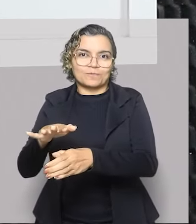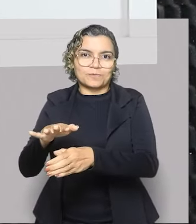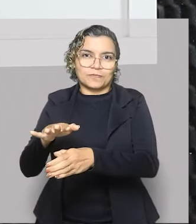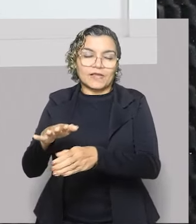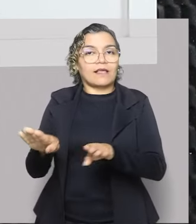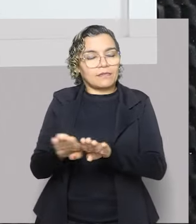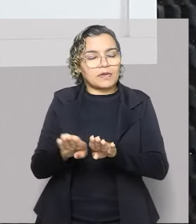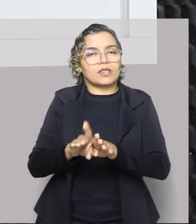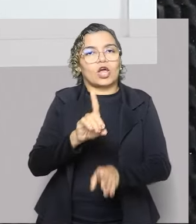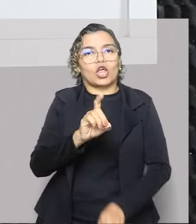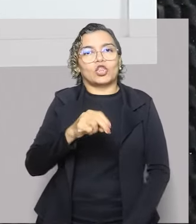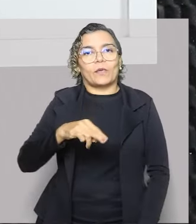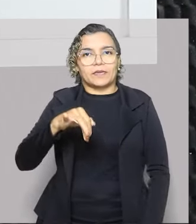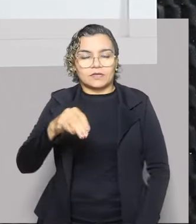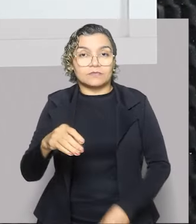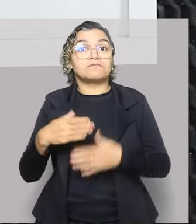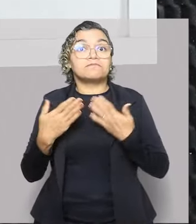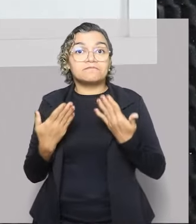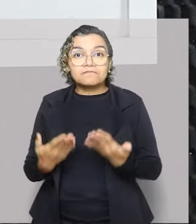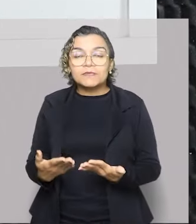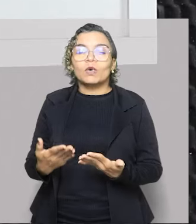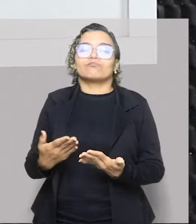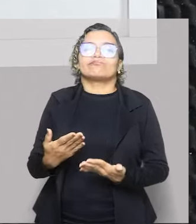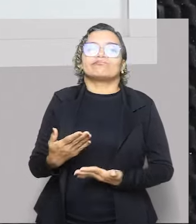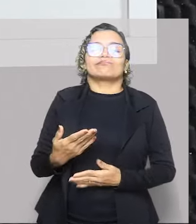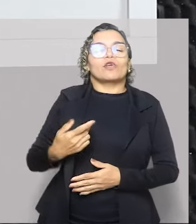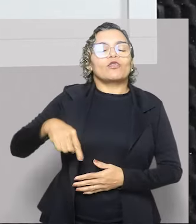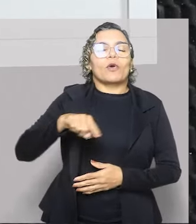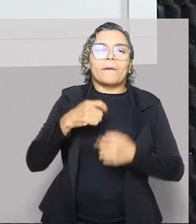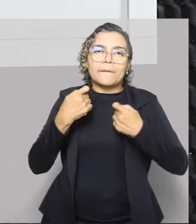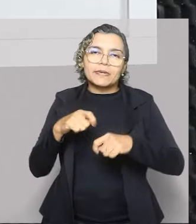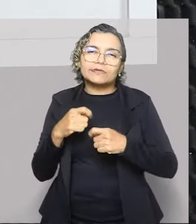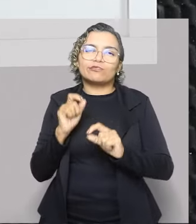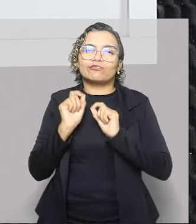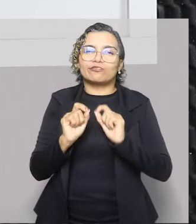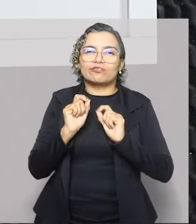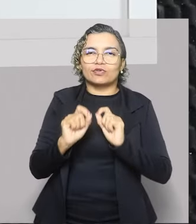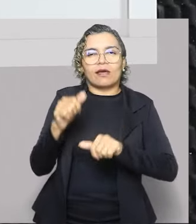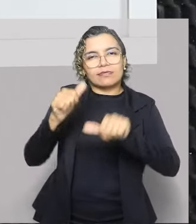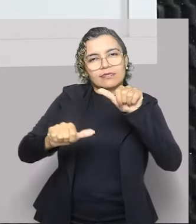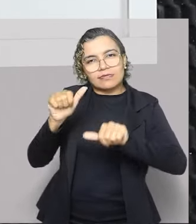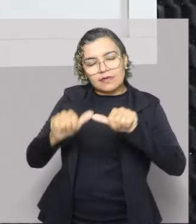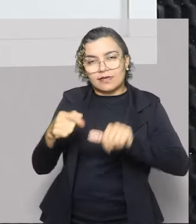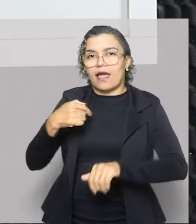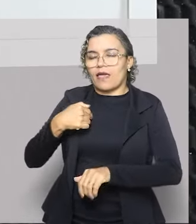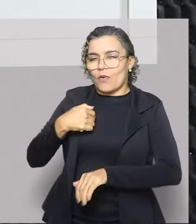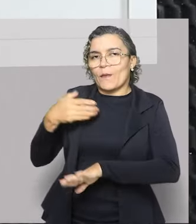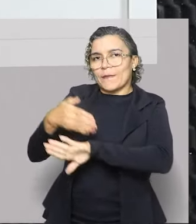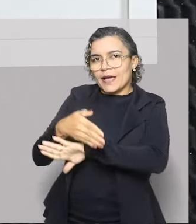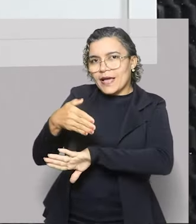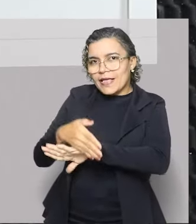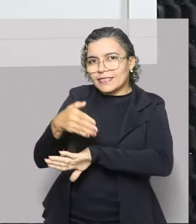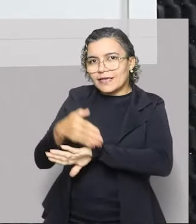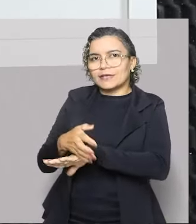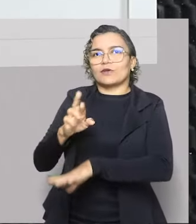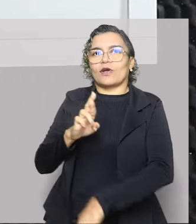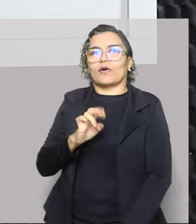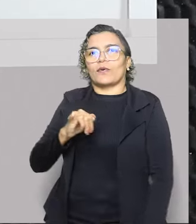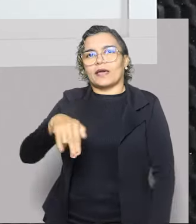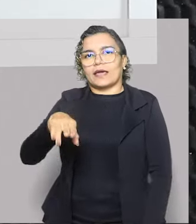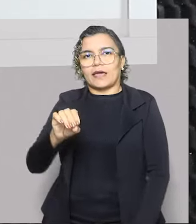domínios tá bom aí a gente tem que analisar Ok Raí eu pertenço ao reino animal que outras